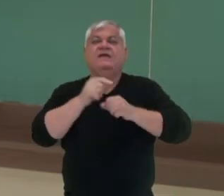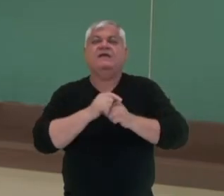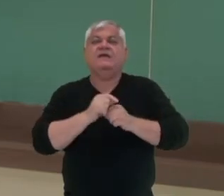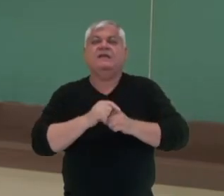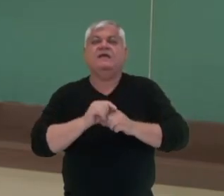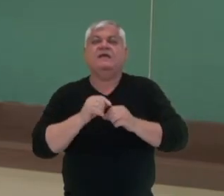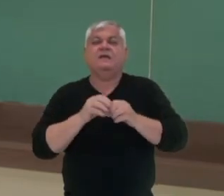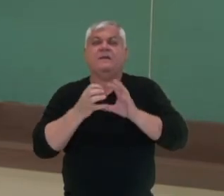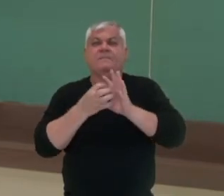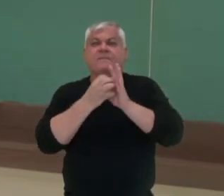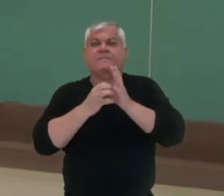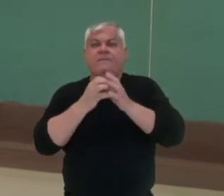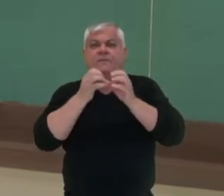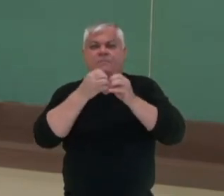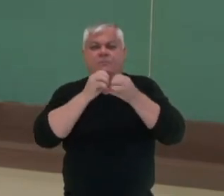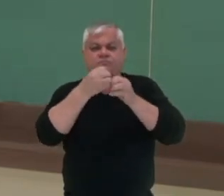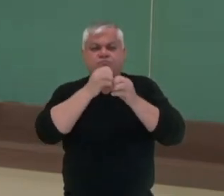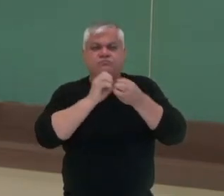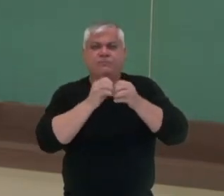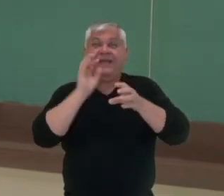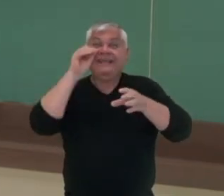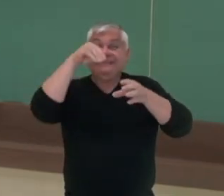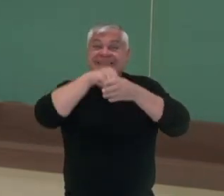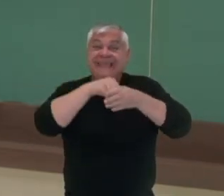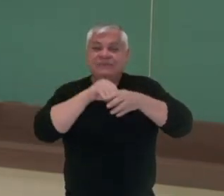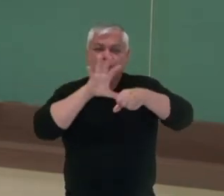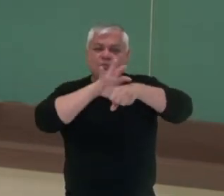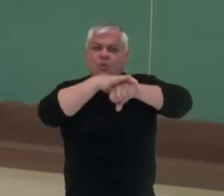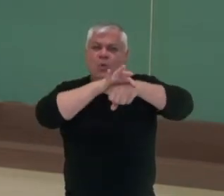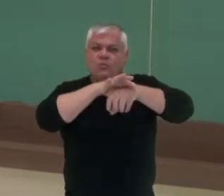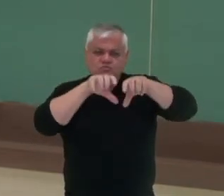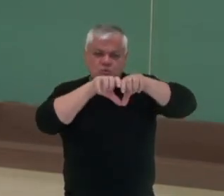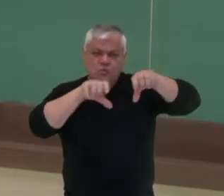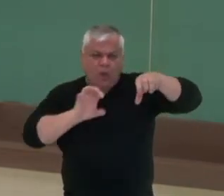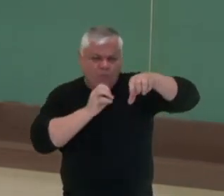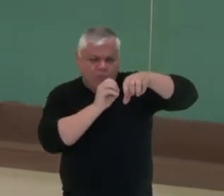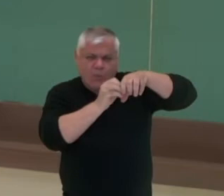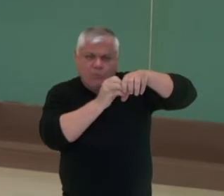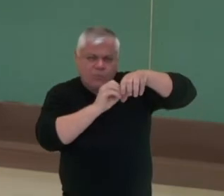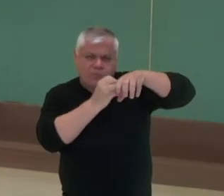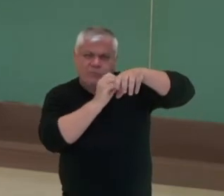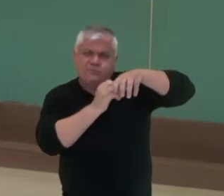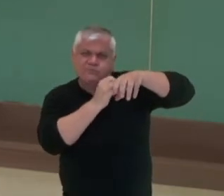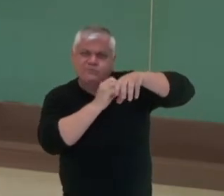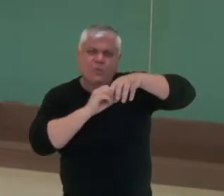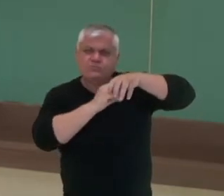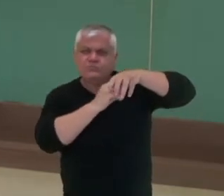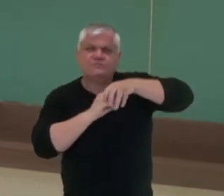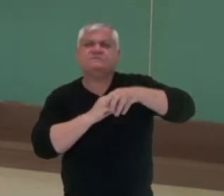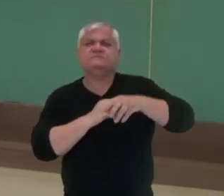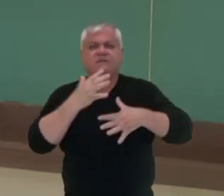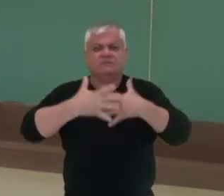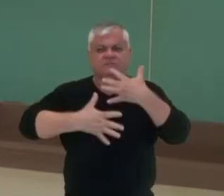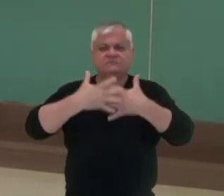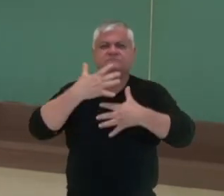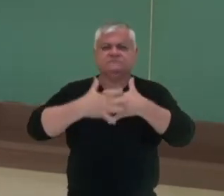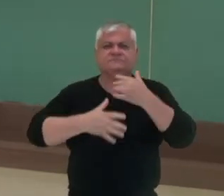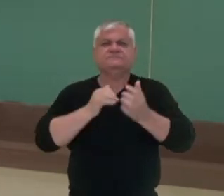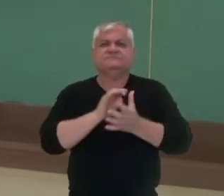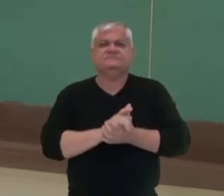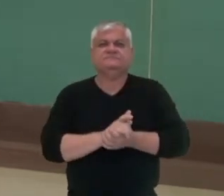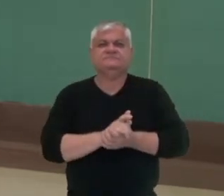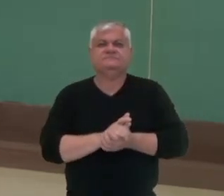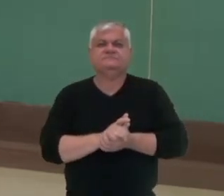acaba acumulando dentro dos ossos, e aí não deixa com que outras células sejam produzidas, né? Então,